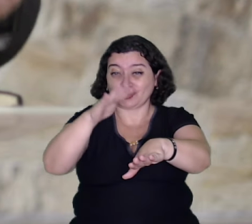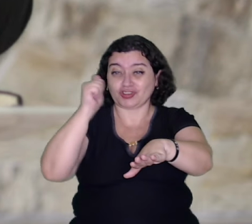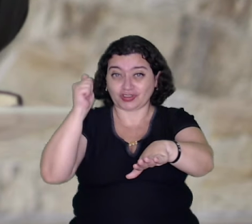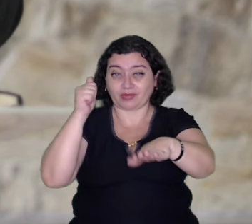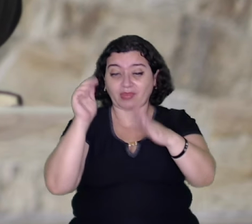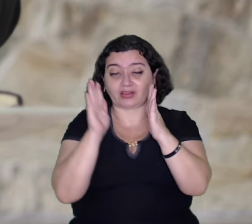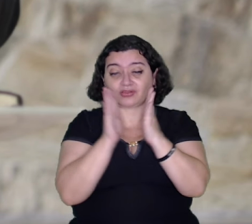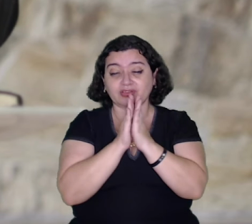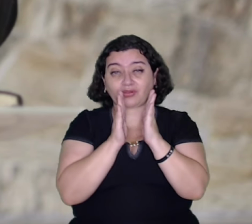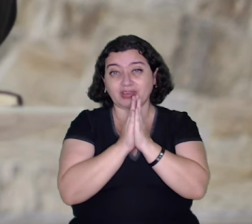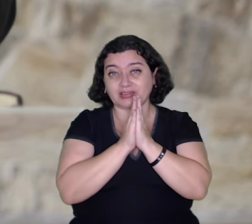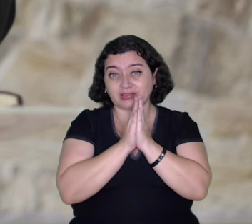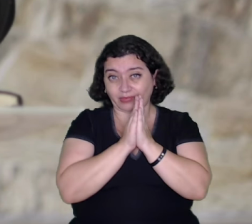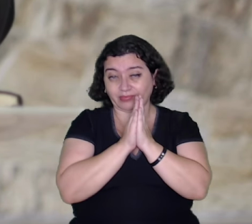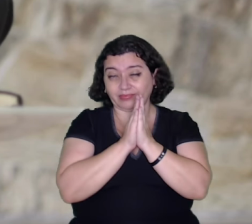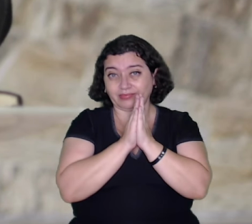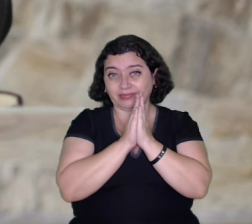à oração.